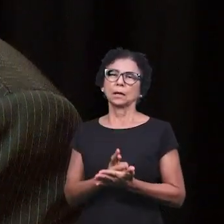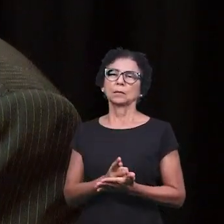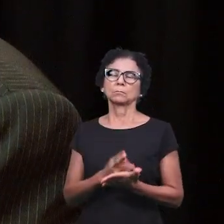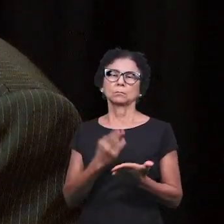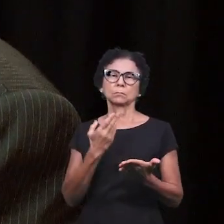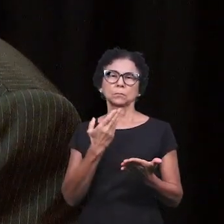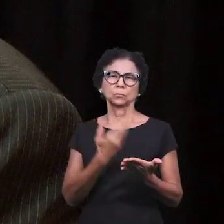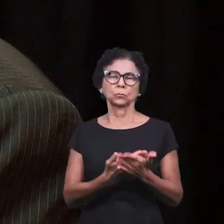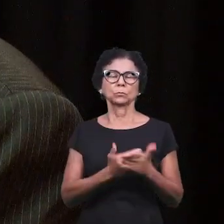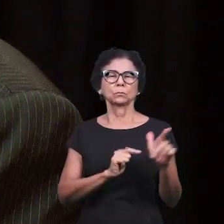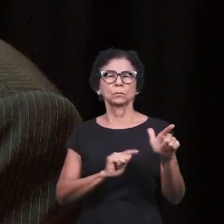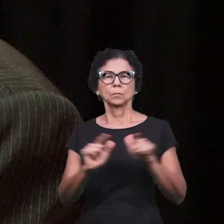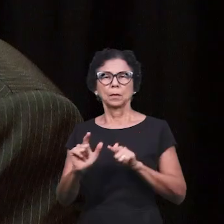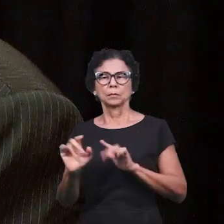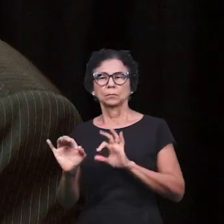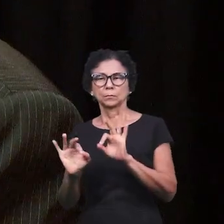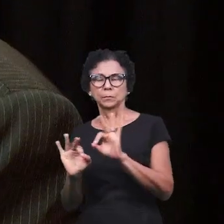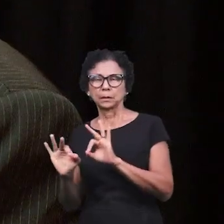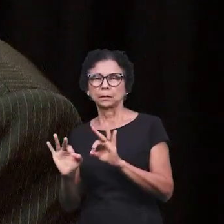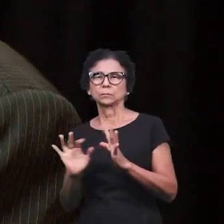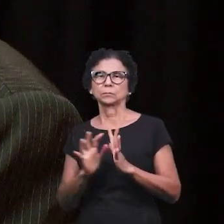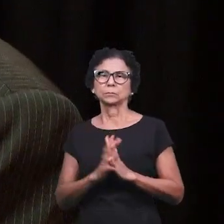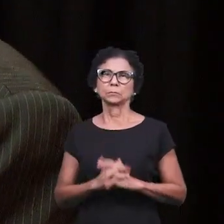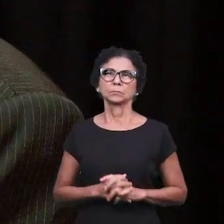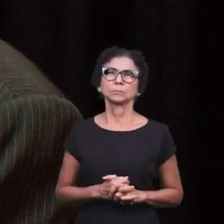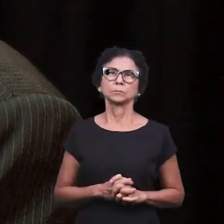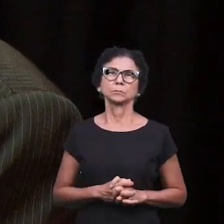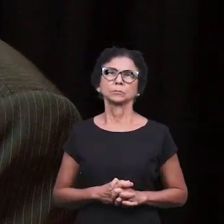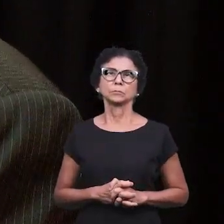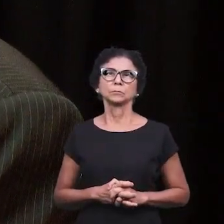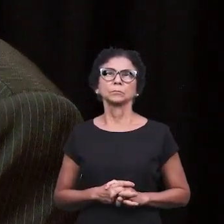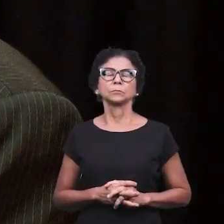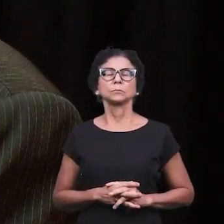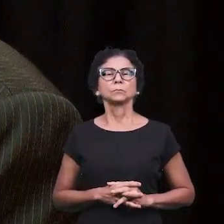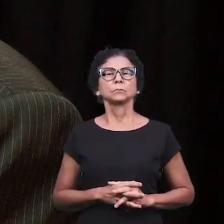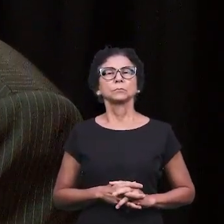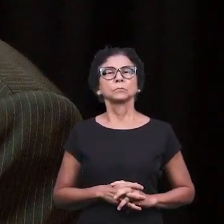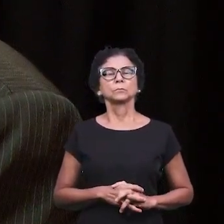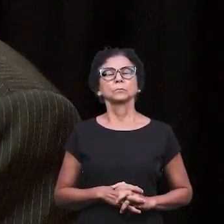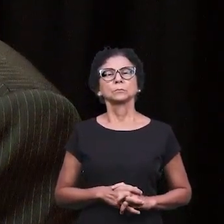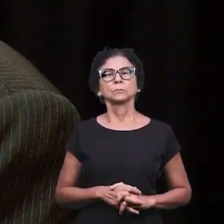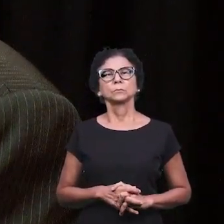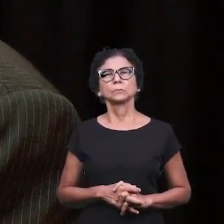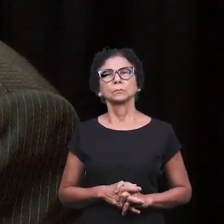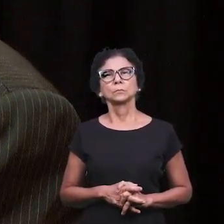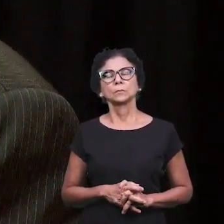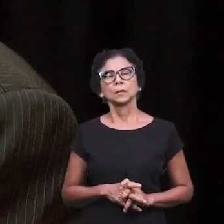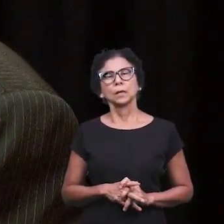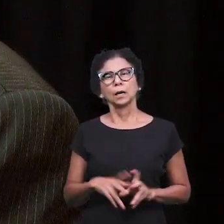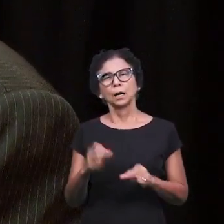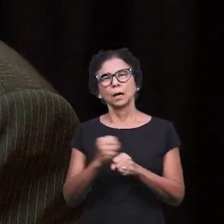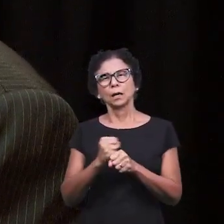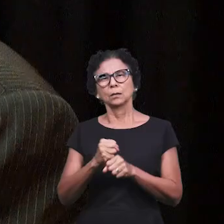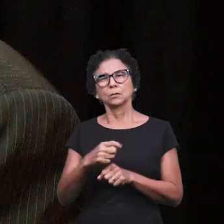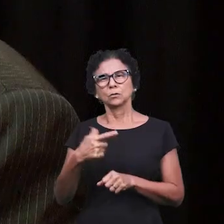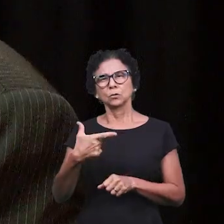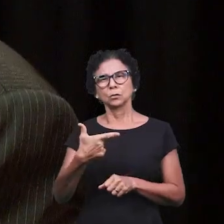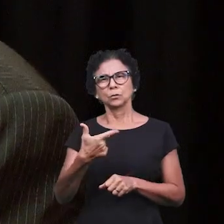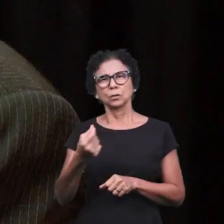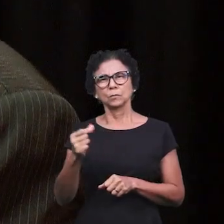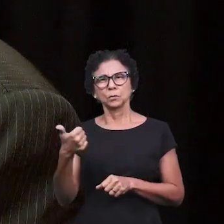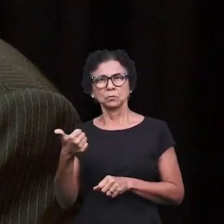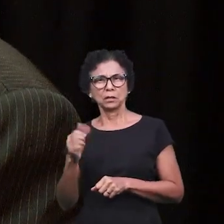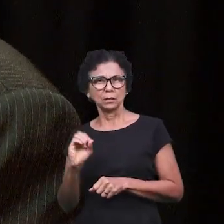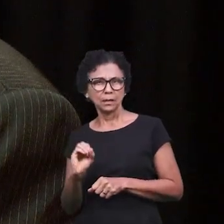trabalho, do seu estudo, do seu preparo. A colheita, ela chega como chegou aqui. 2010 ainda era muito incipiente